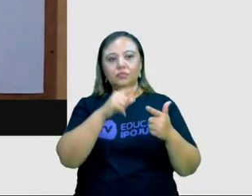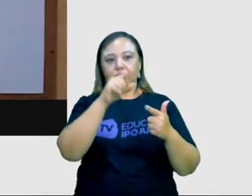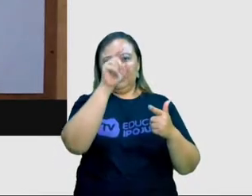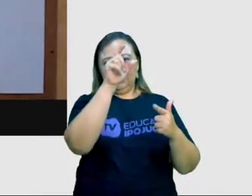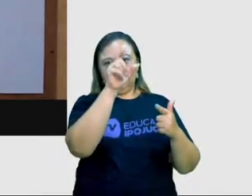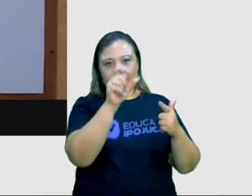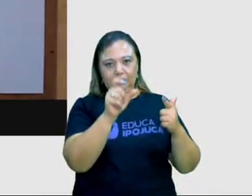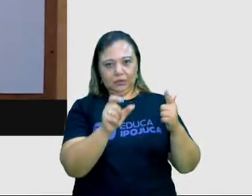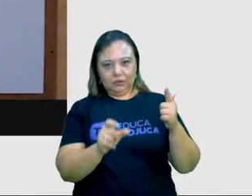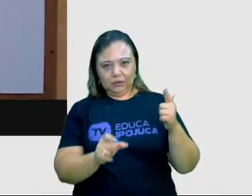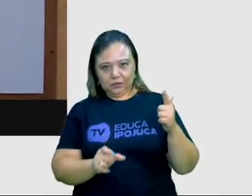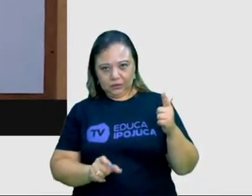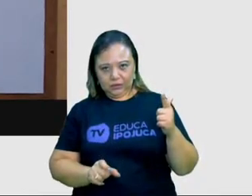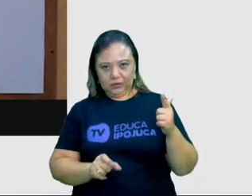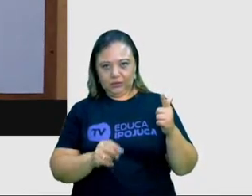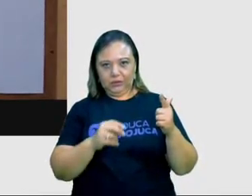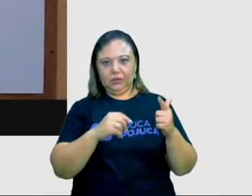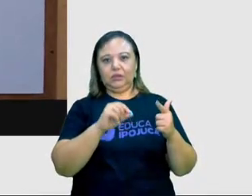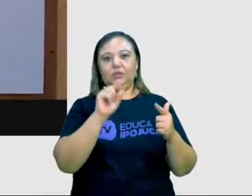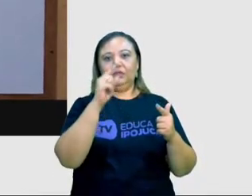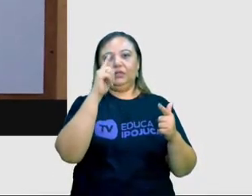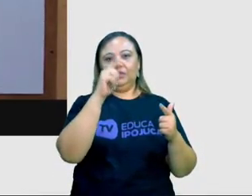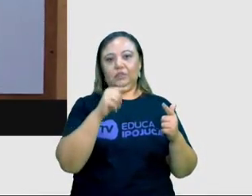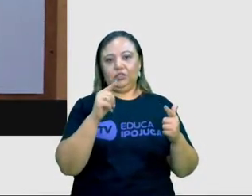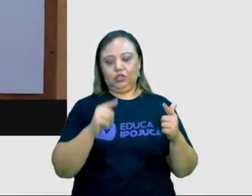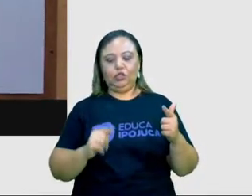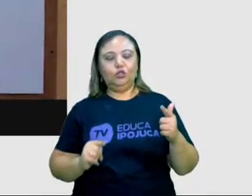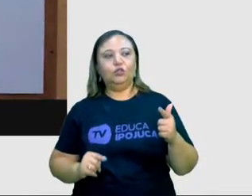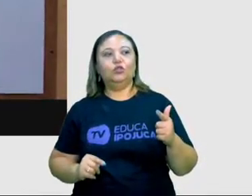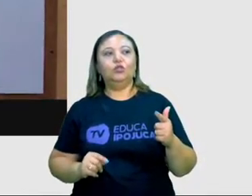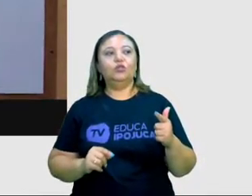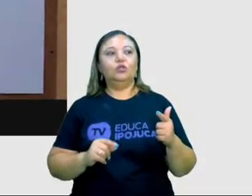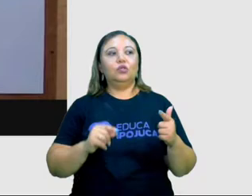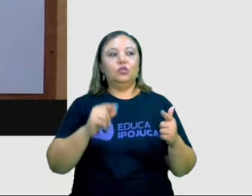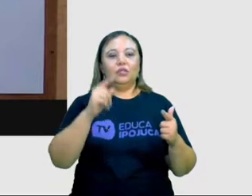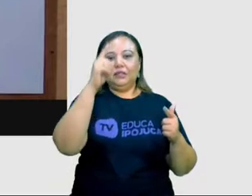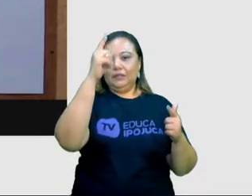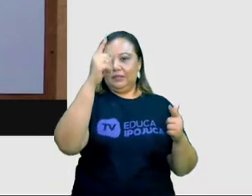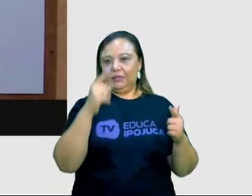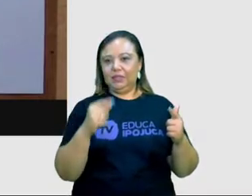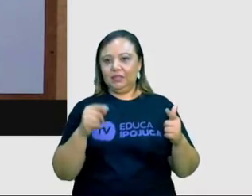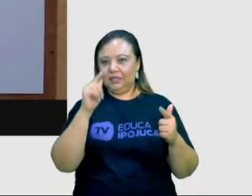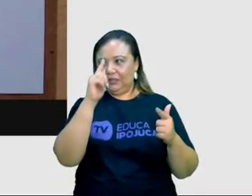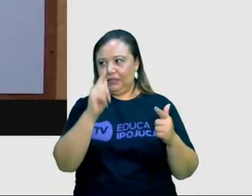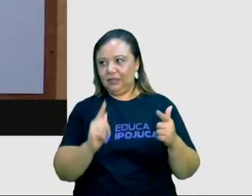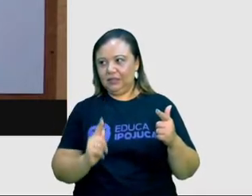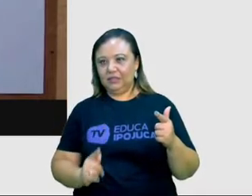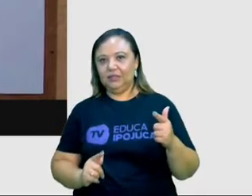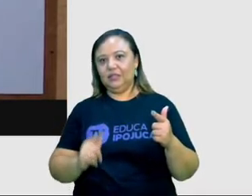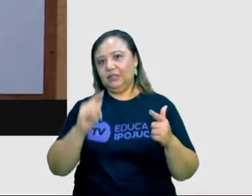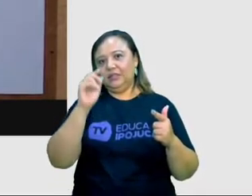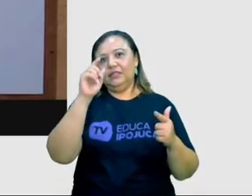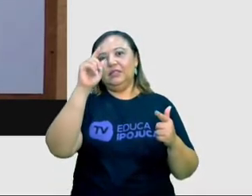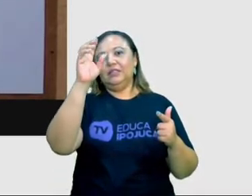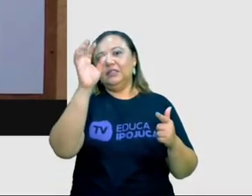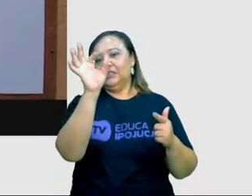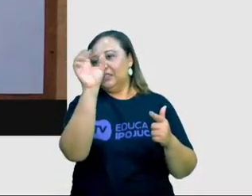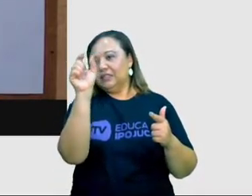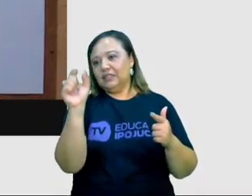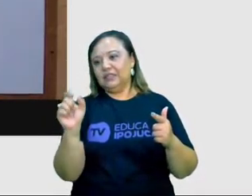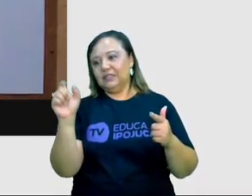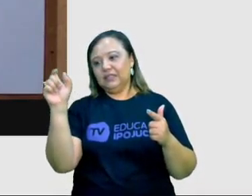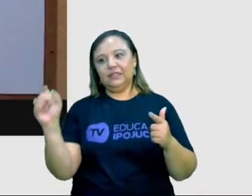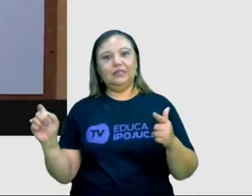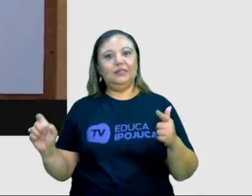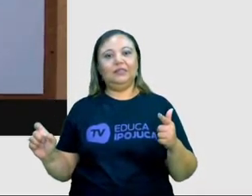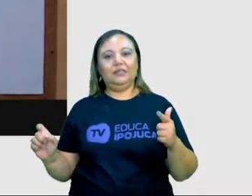tenho 6 tracinhos. Aqui eu tenho mais 6 tracinhos. E assim